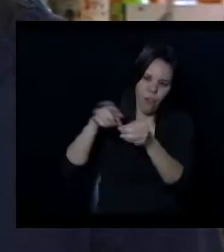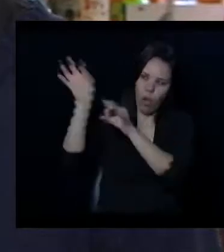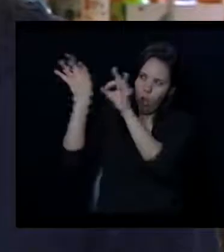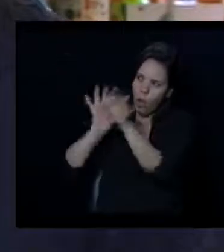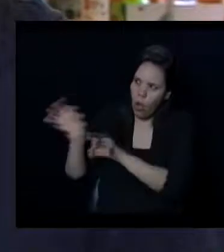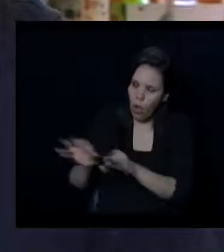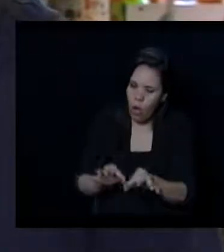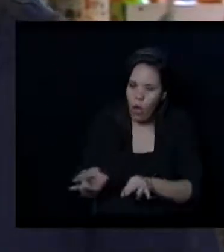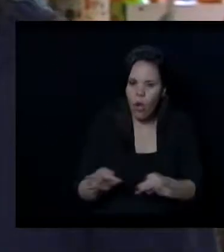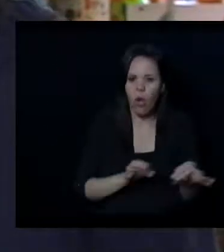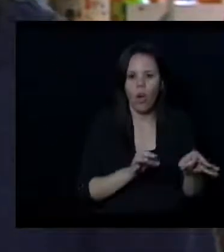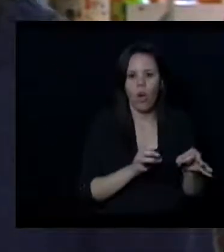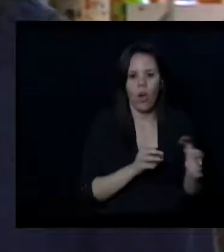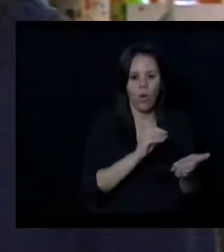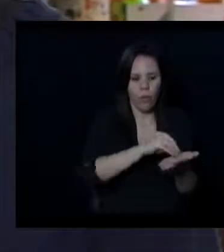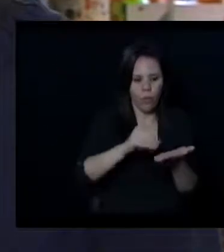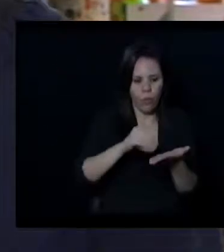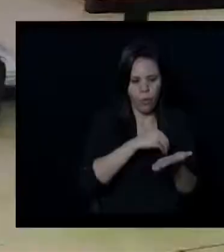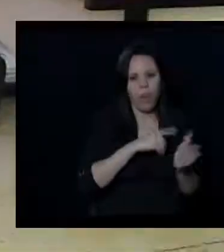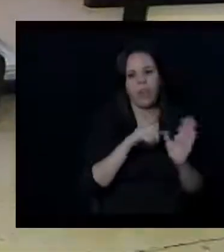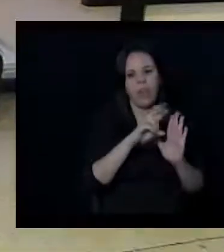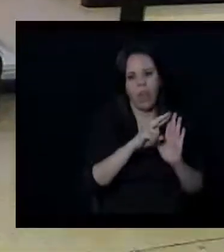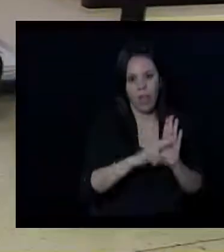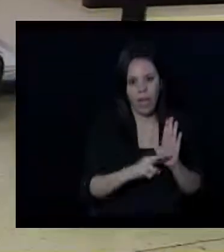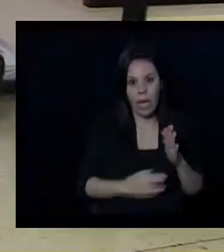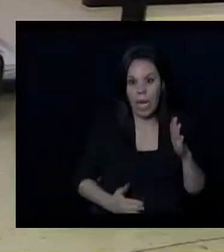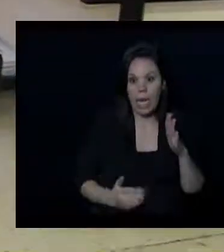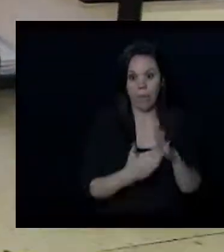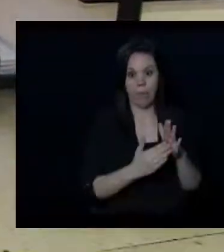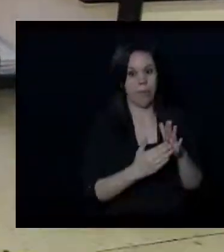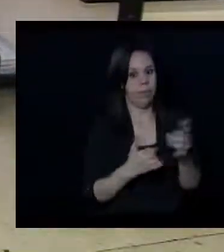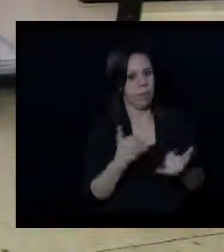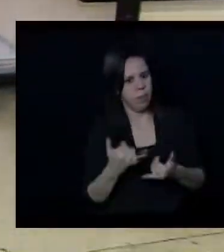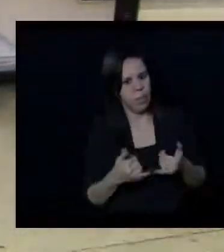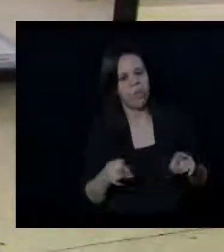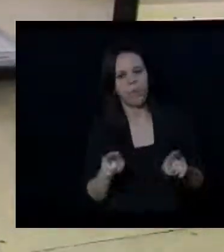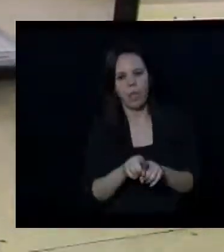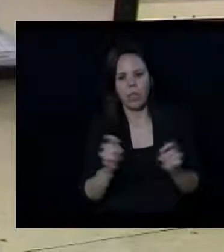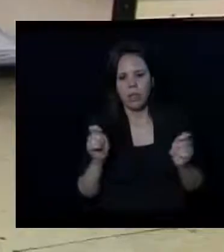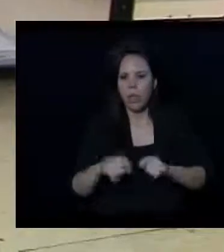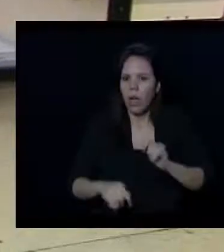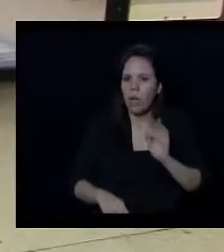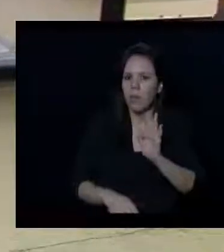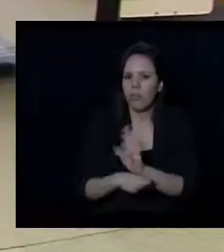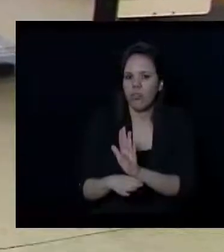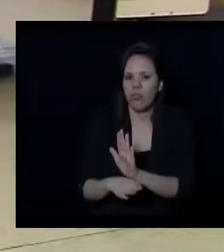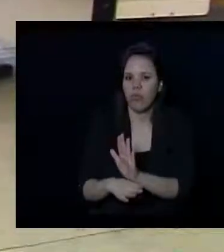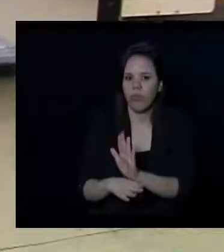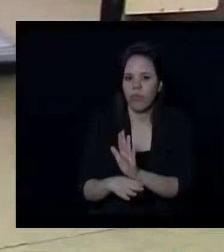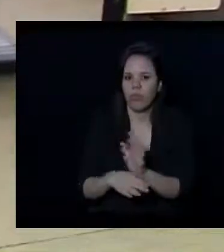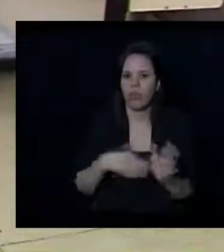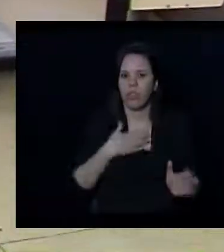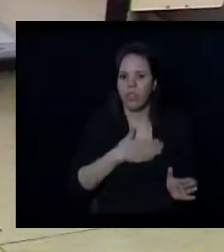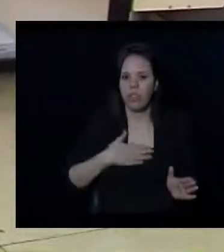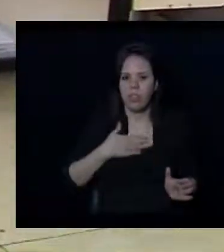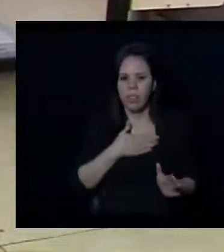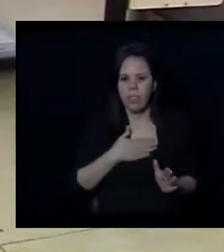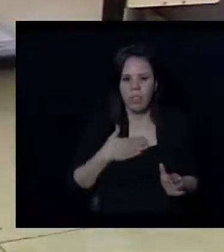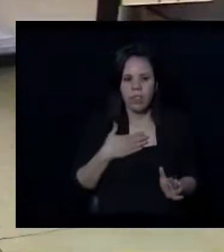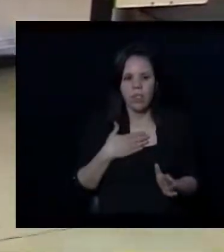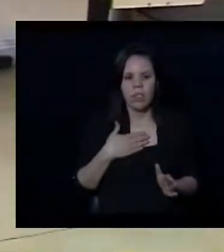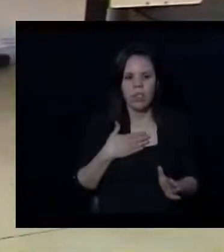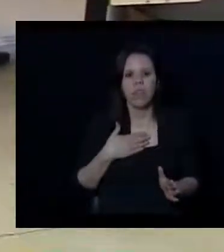regra, né? Que tem limite também para brincadeira. Dá para ajudar também. A Yasmin gosta tanto de biblioteca